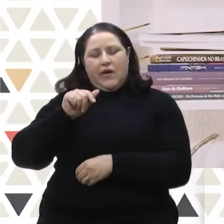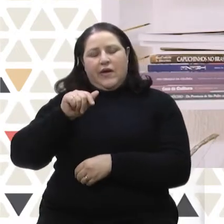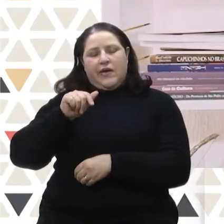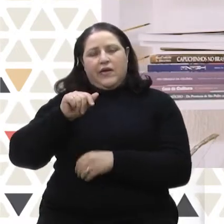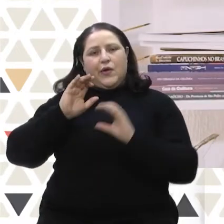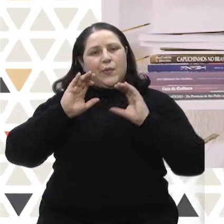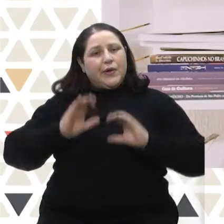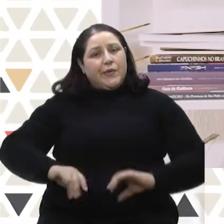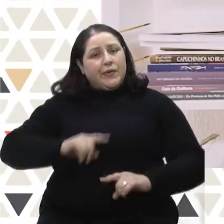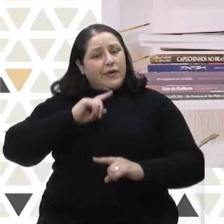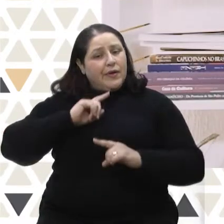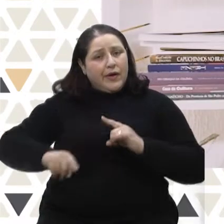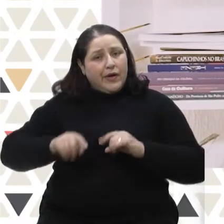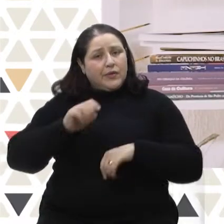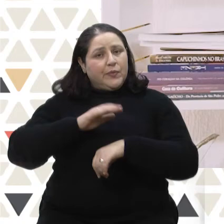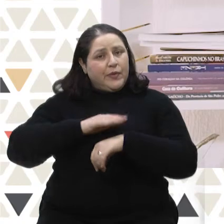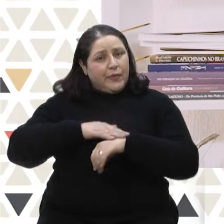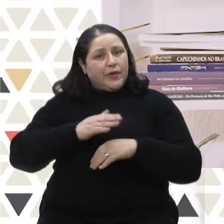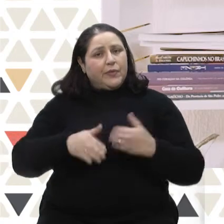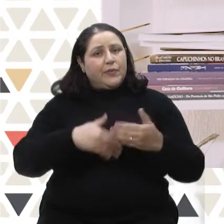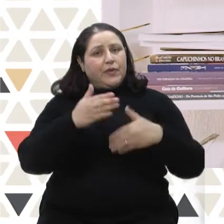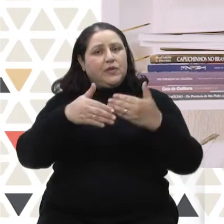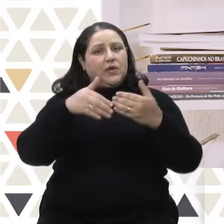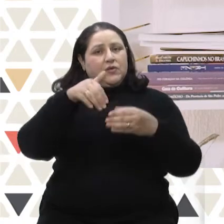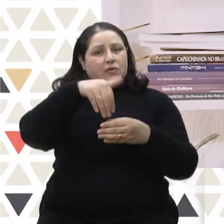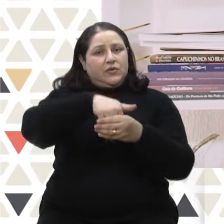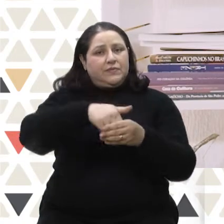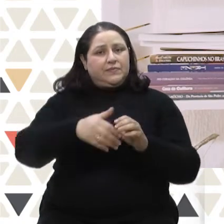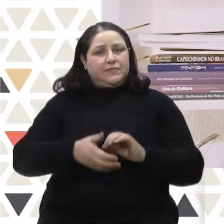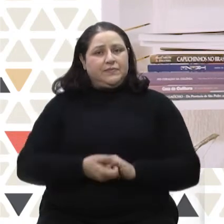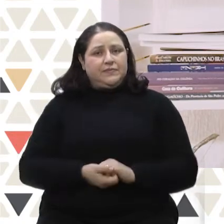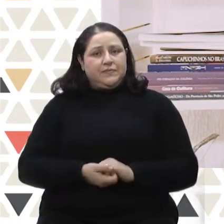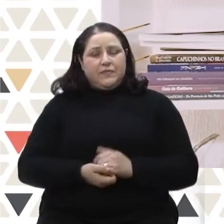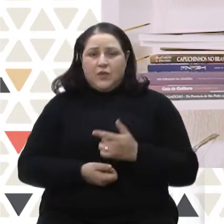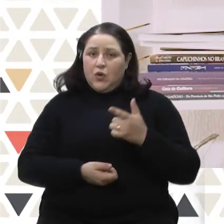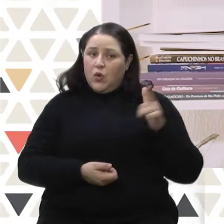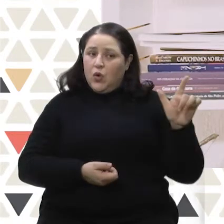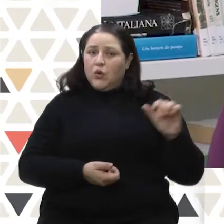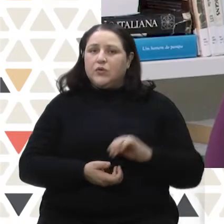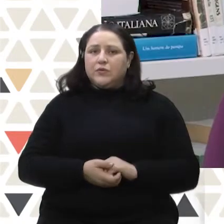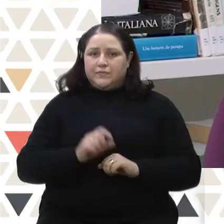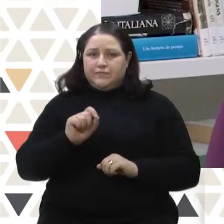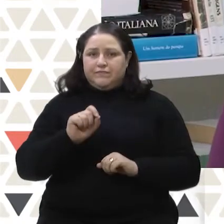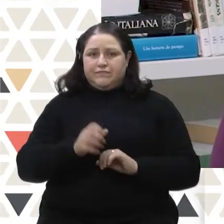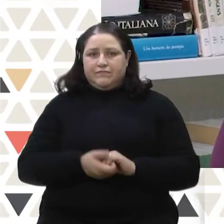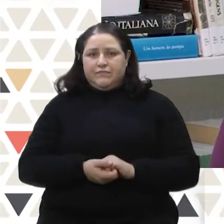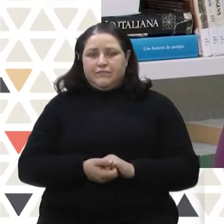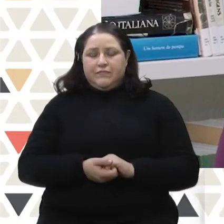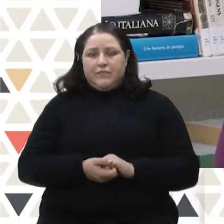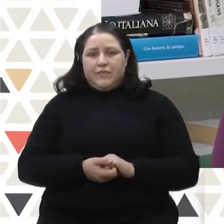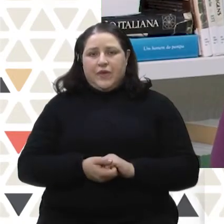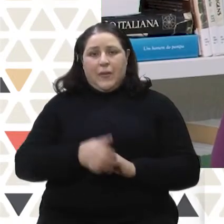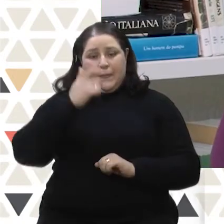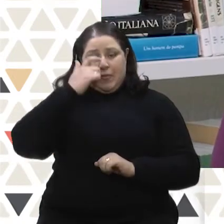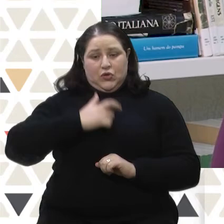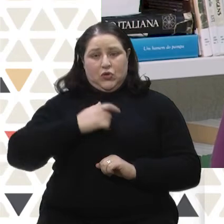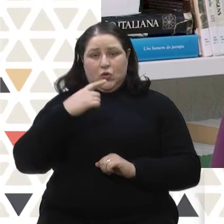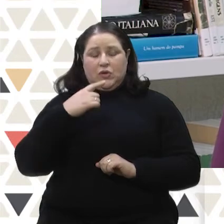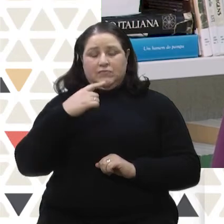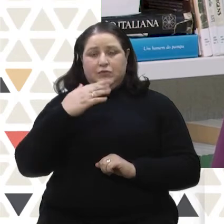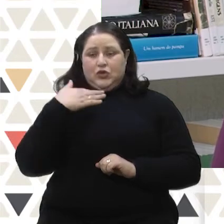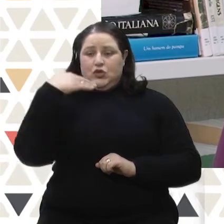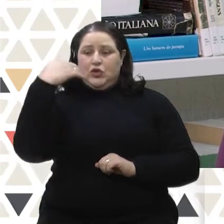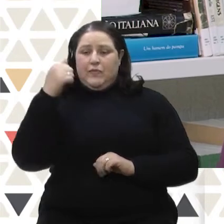estar incorrendo numa conduta vedada durante o processo eleitoral. Outro exemplo é recusar